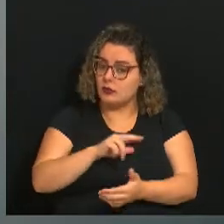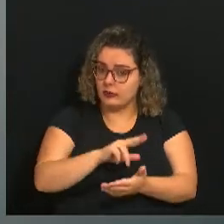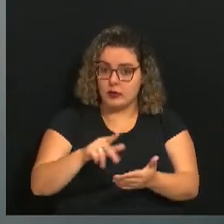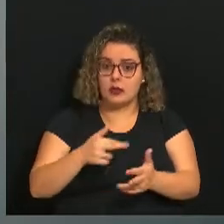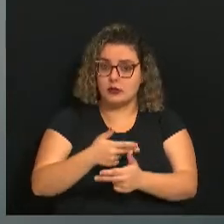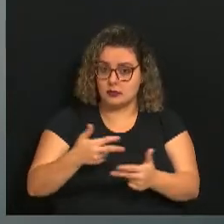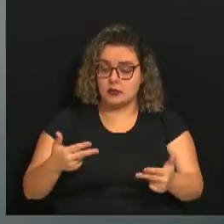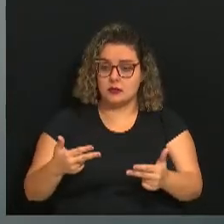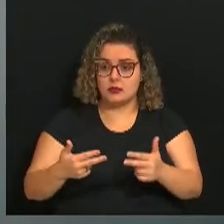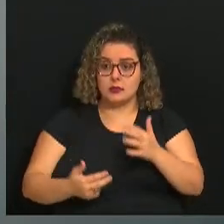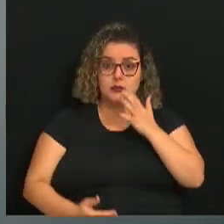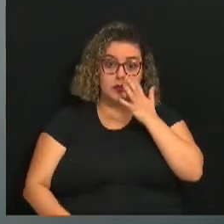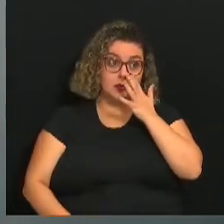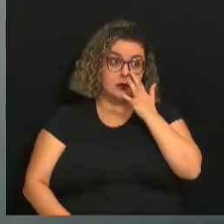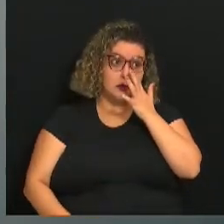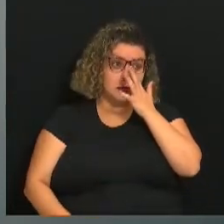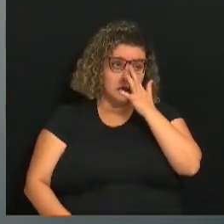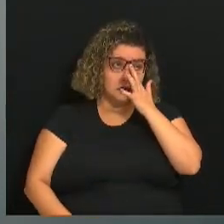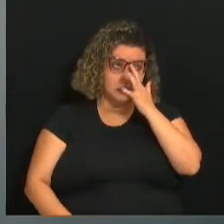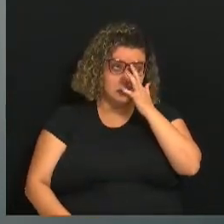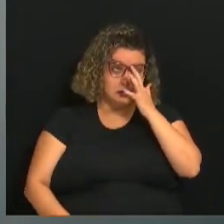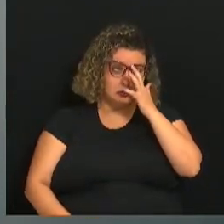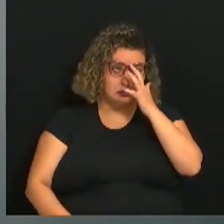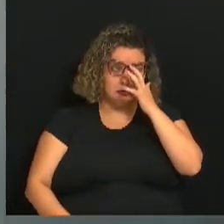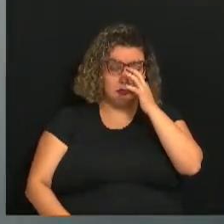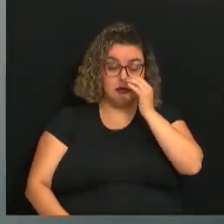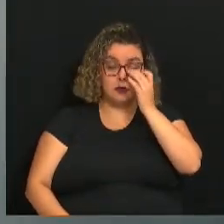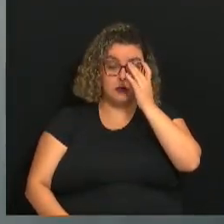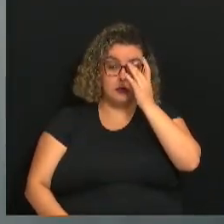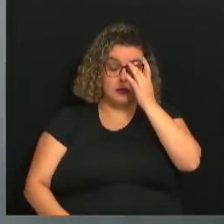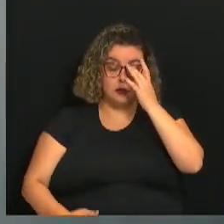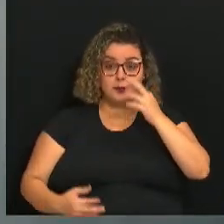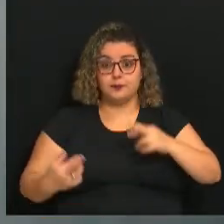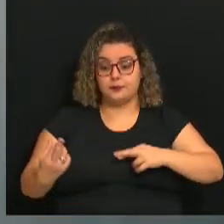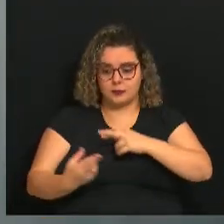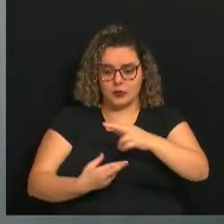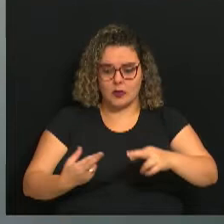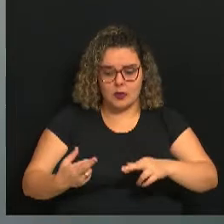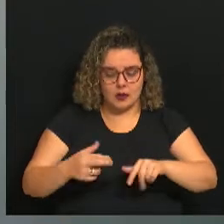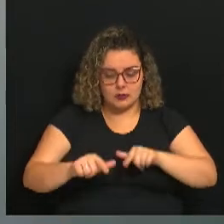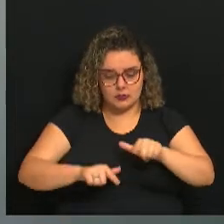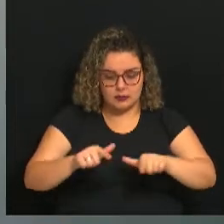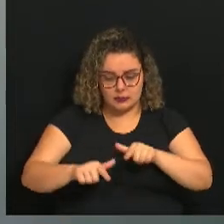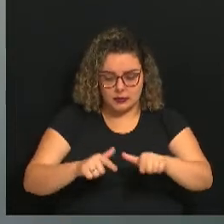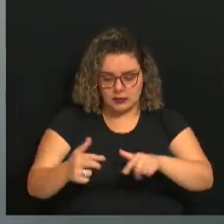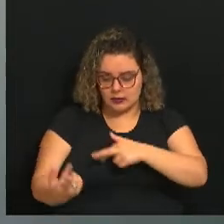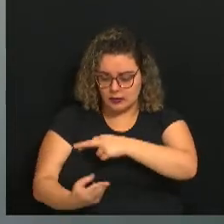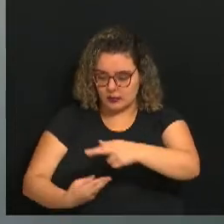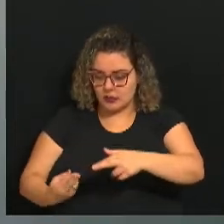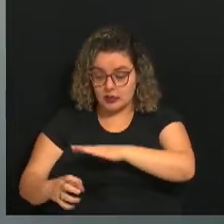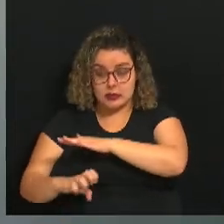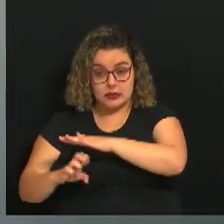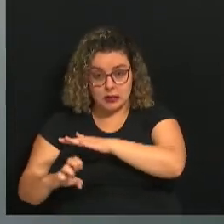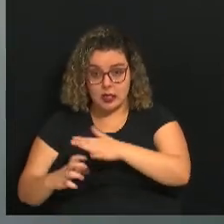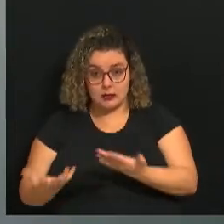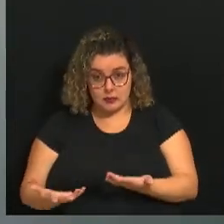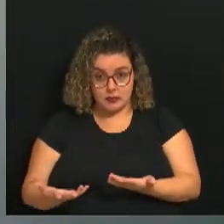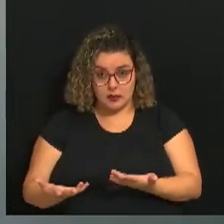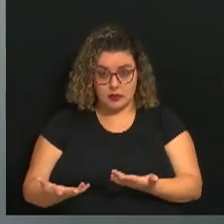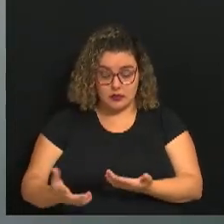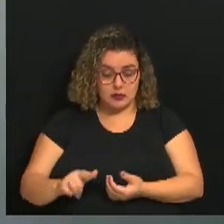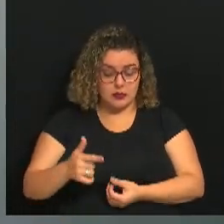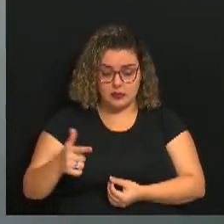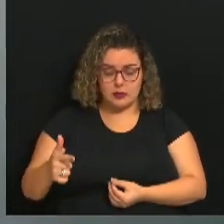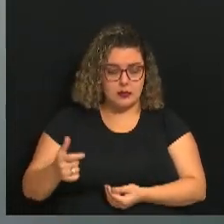Então, algumas questões, por exemplo, da relação trabalhador-empresa, a gente não tem, contratualmente, quando a